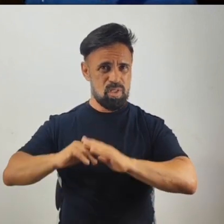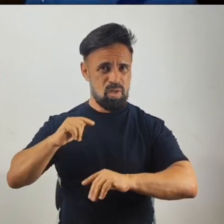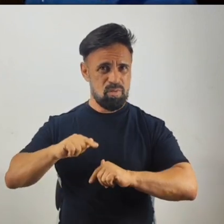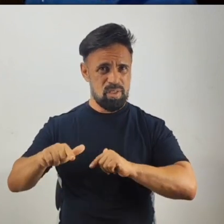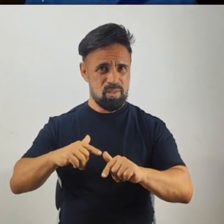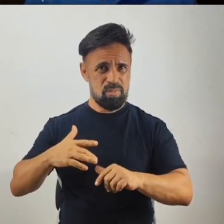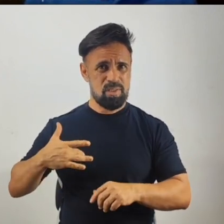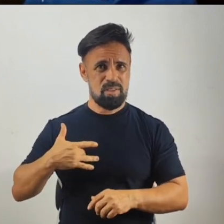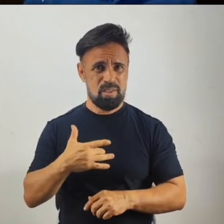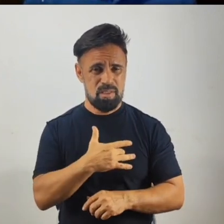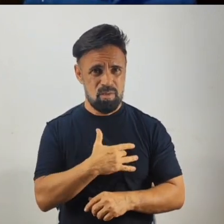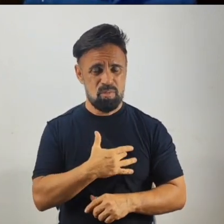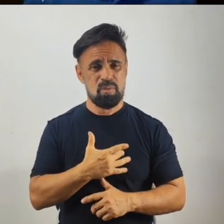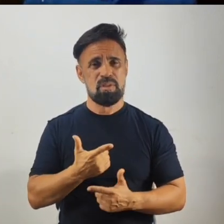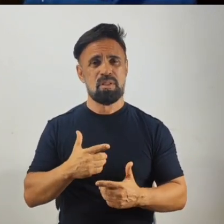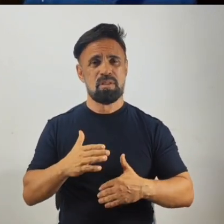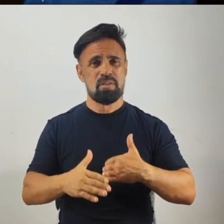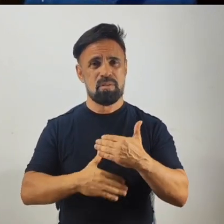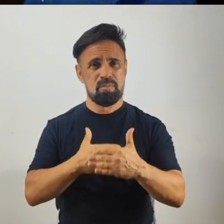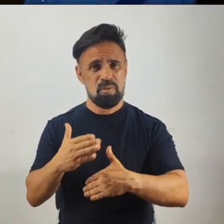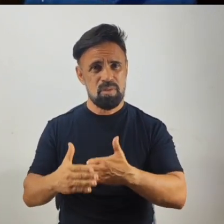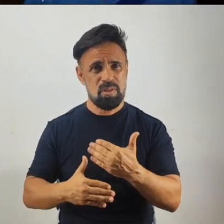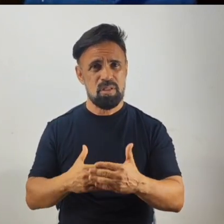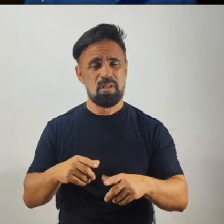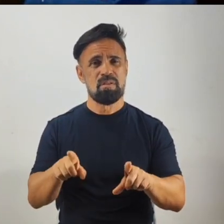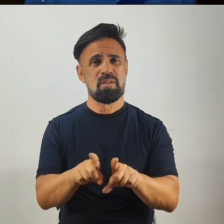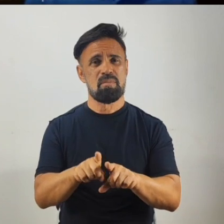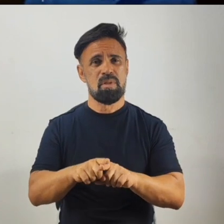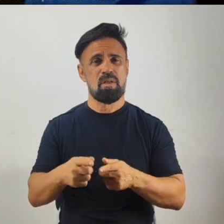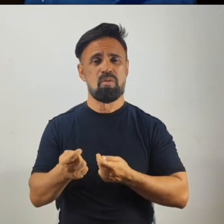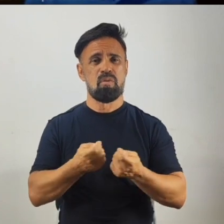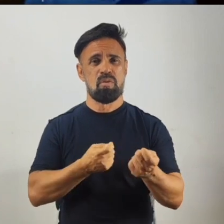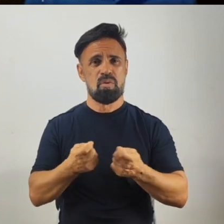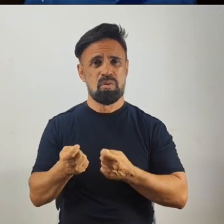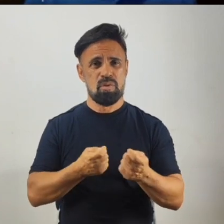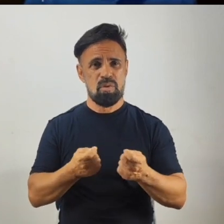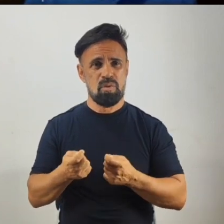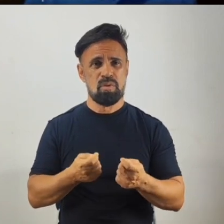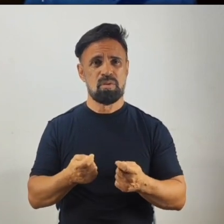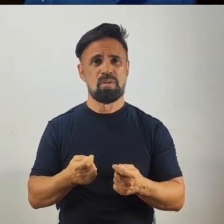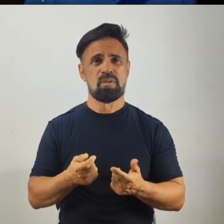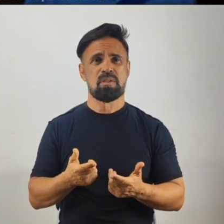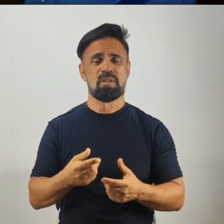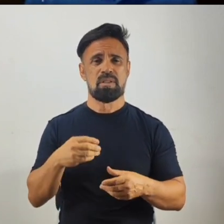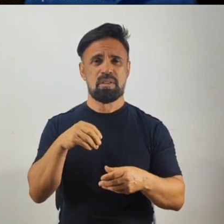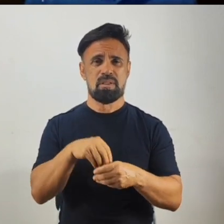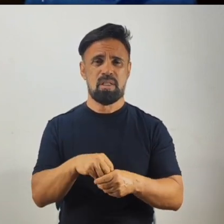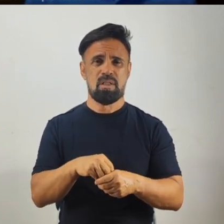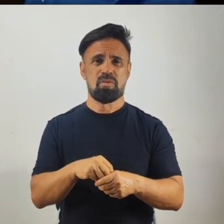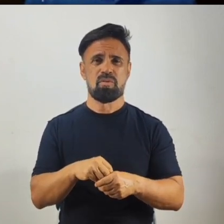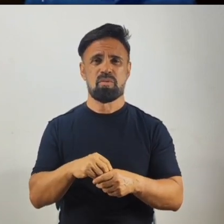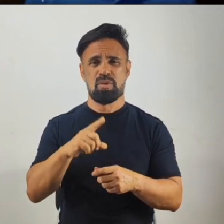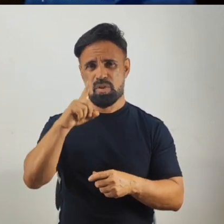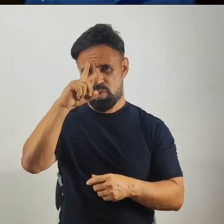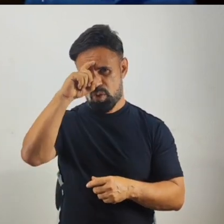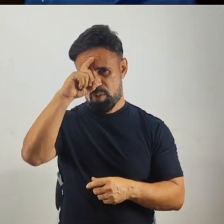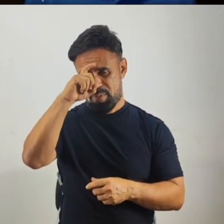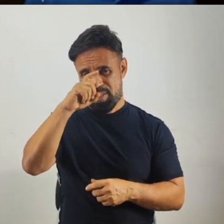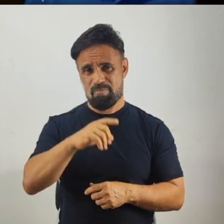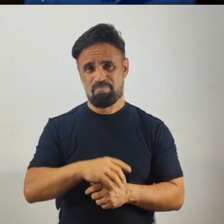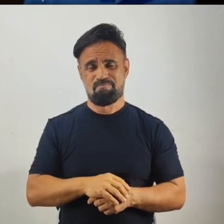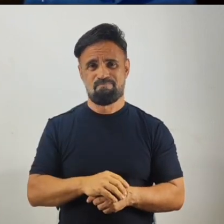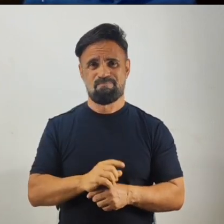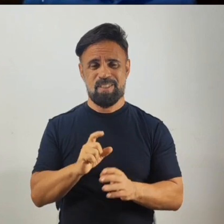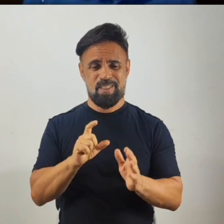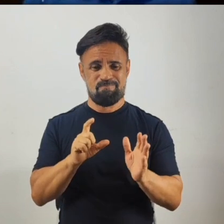saúde do trabalhador, a gestão e tecnologias de processos e o controle integrado de vetores e pragas dentro